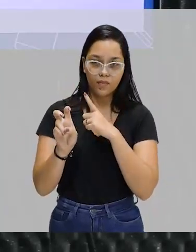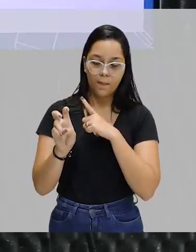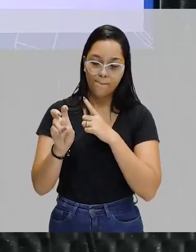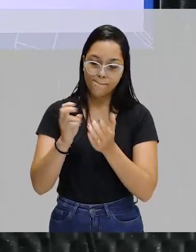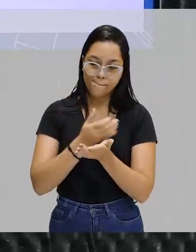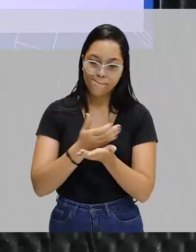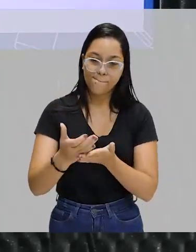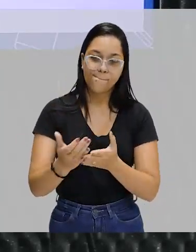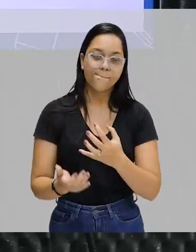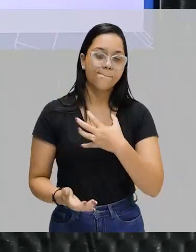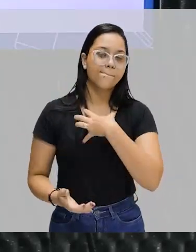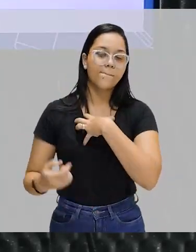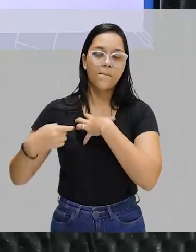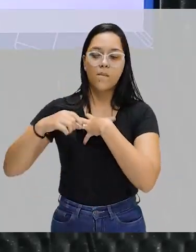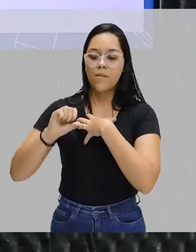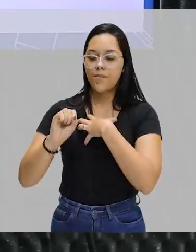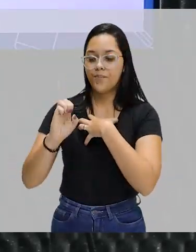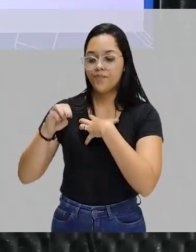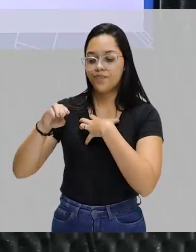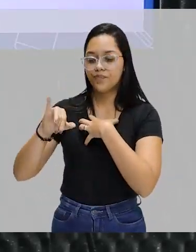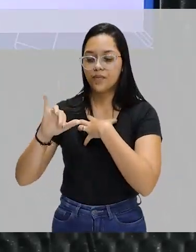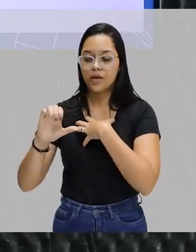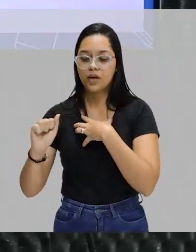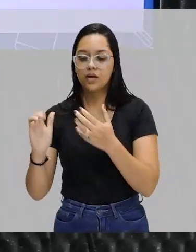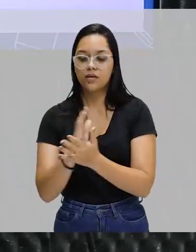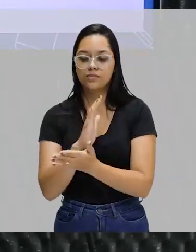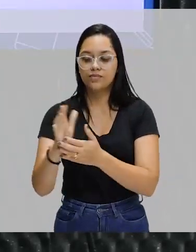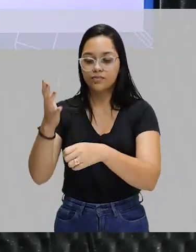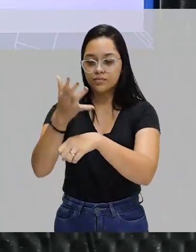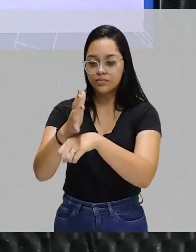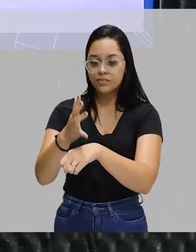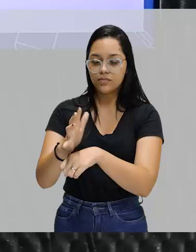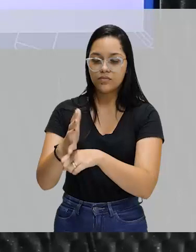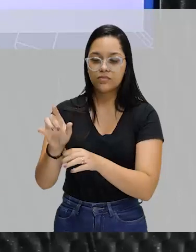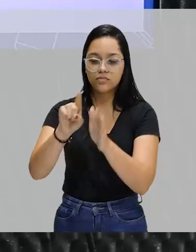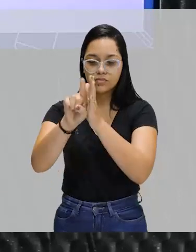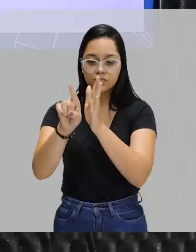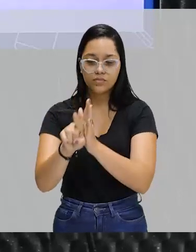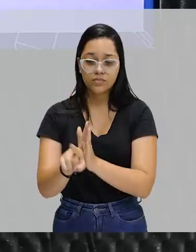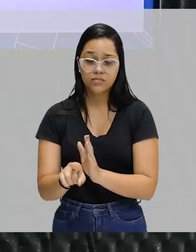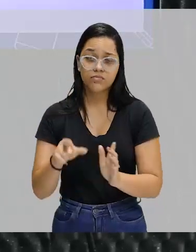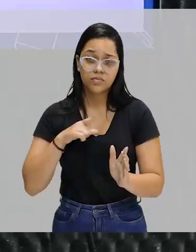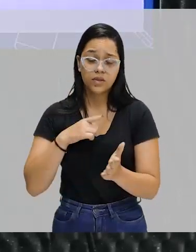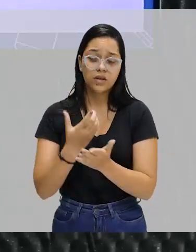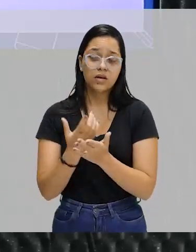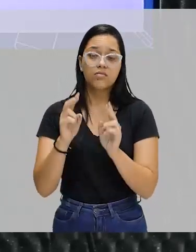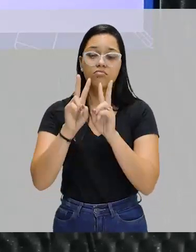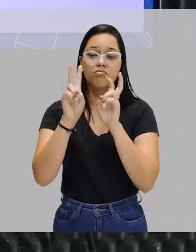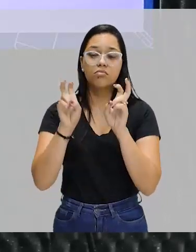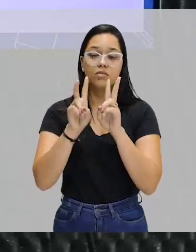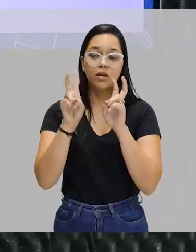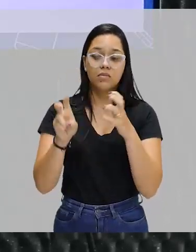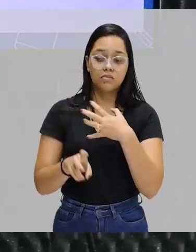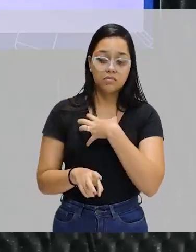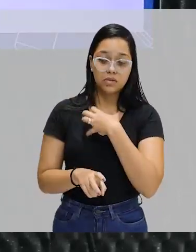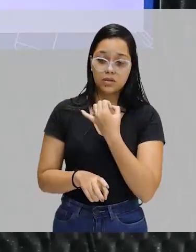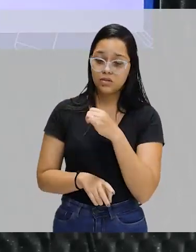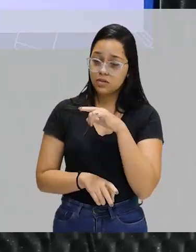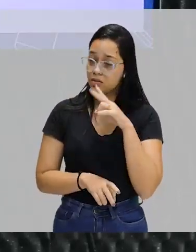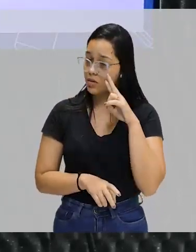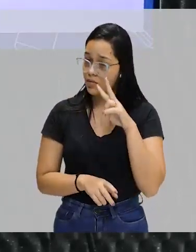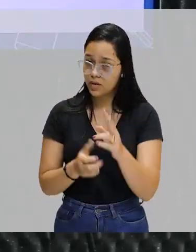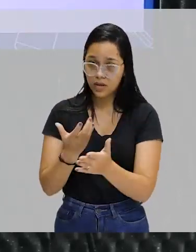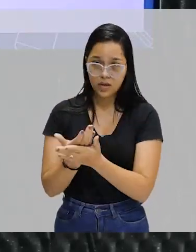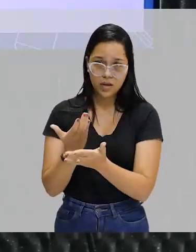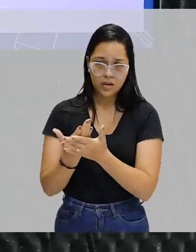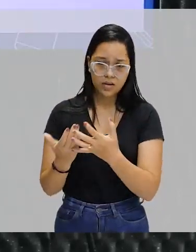à semântica, vamos fazer alguns exercícios, visto que nós já tivemos várias aulas sobre semântica. Então, se você não acompanhou as aulas